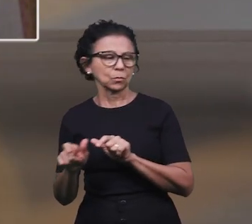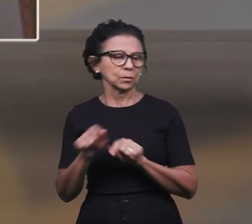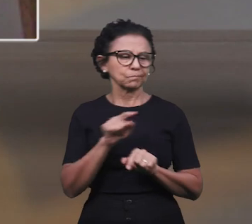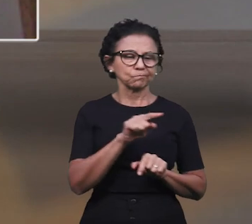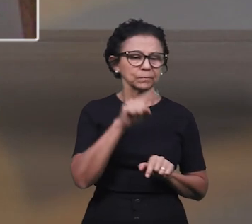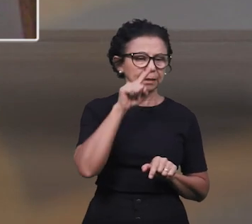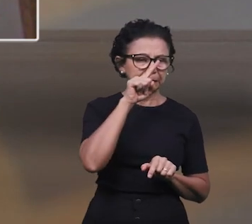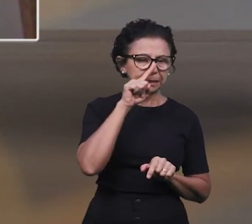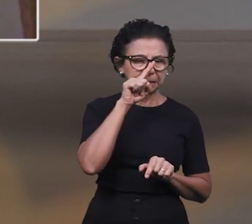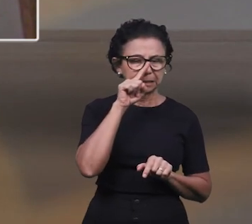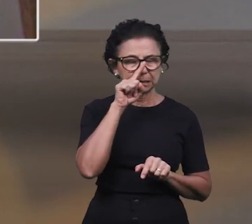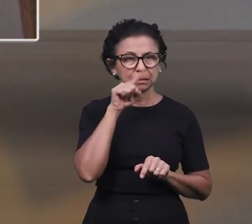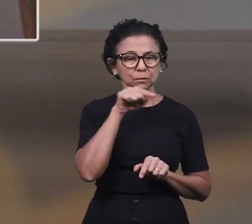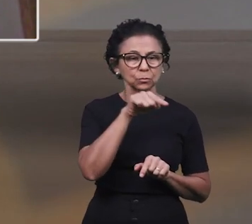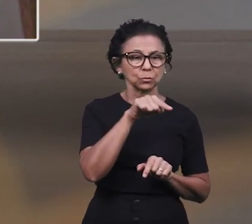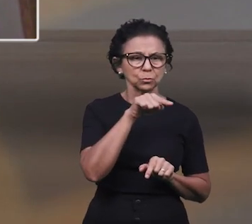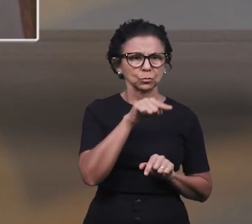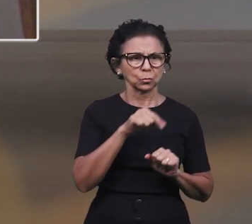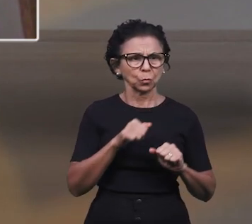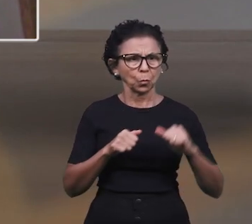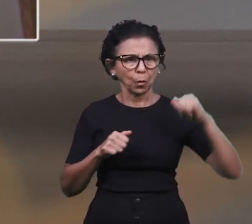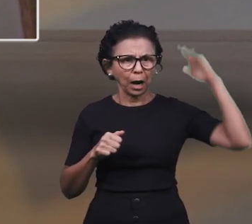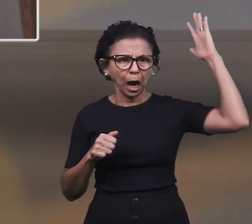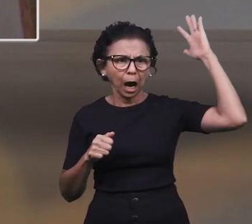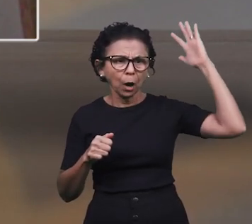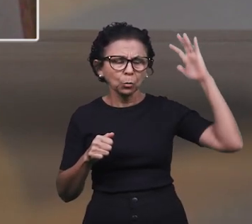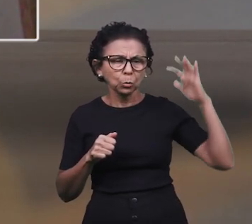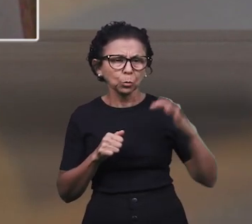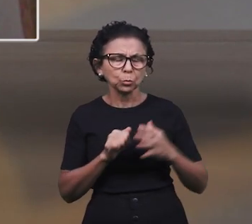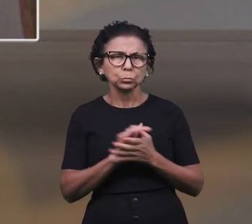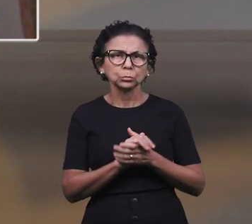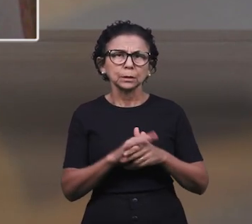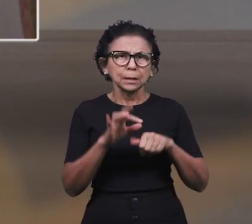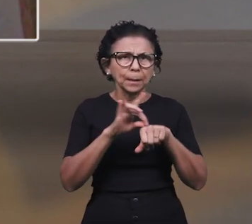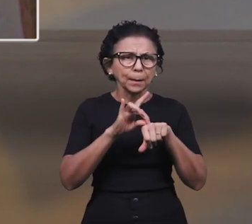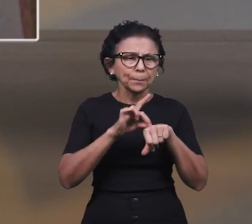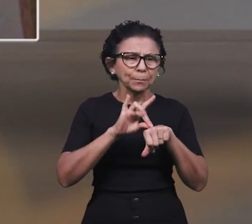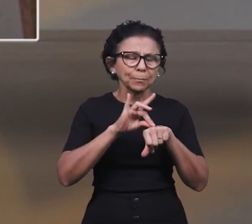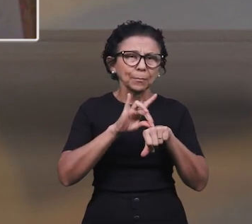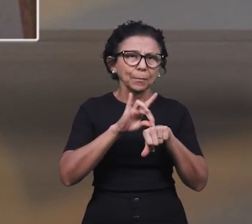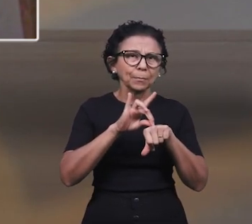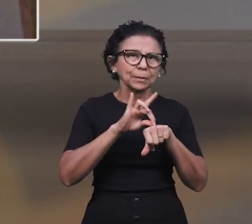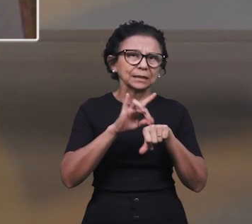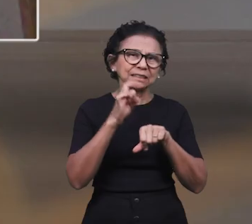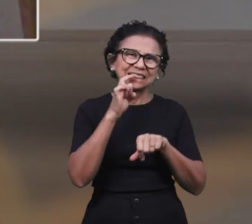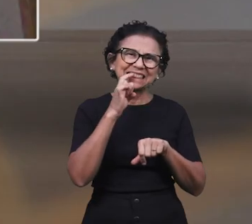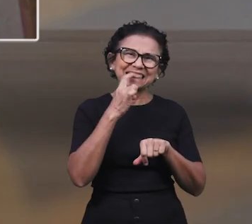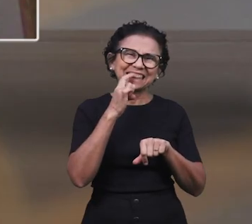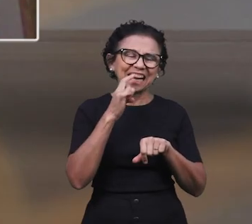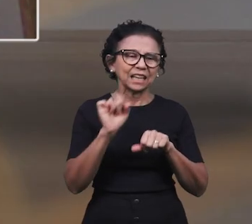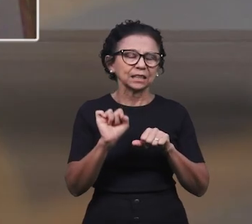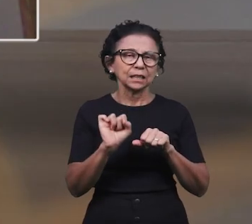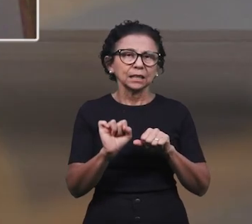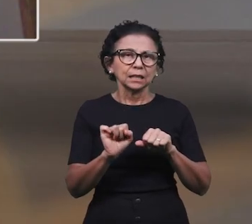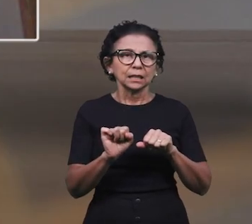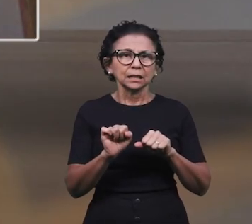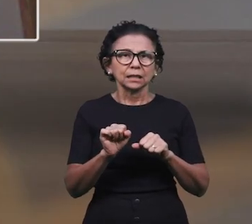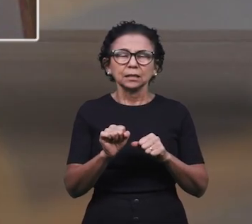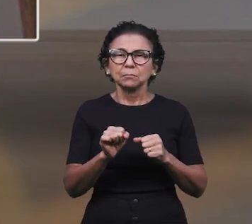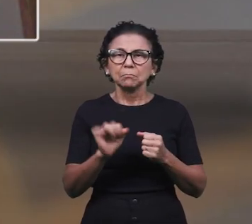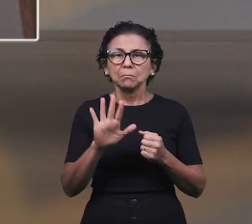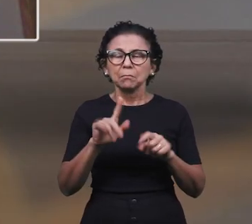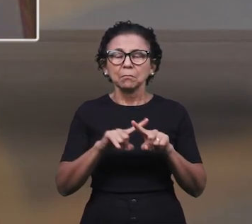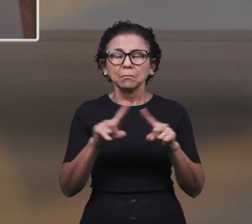tem. Às vezes um paciente pode ter um risco alto a desenvolver cárie dentária e não ter doença de gengiva. E isso